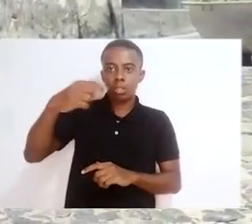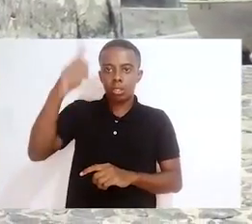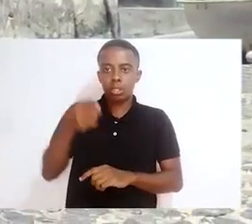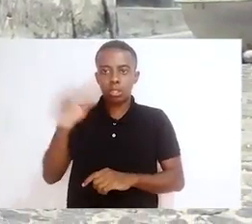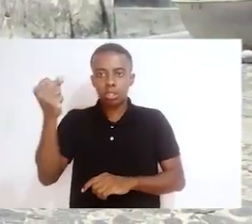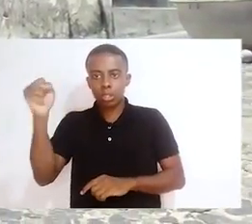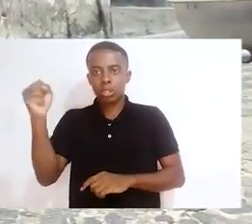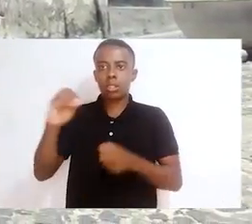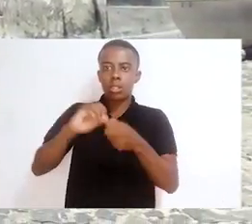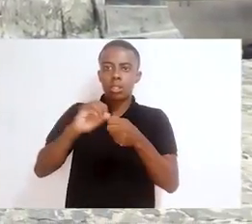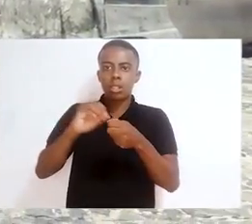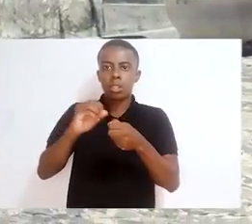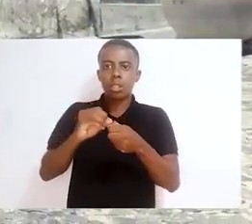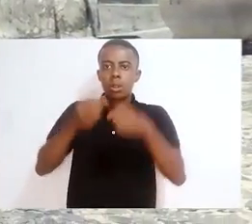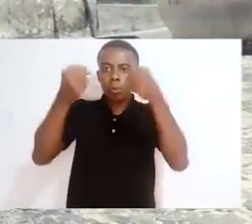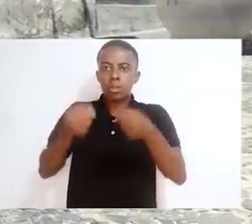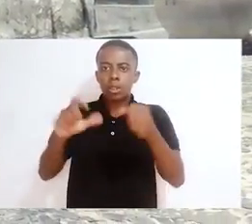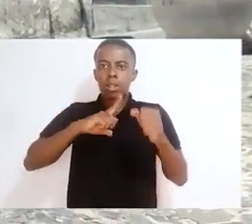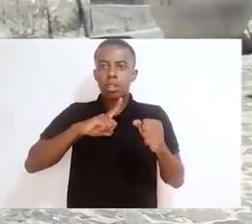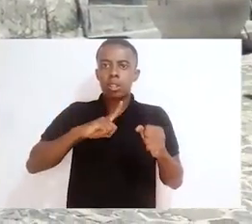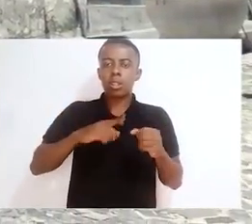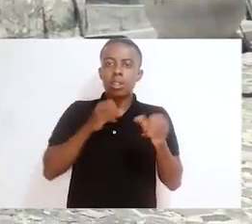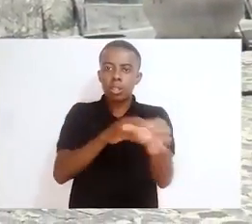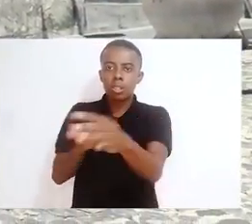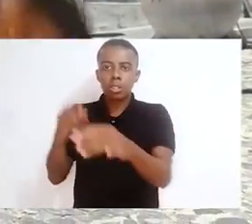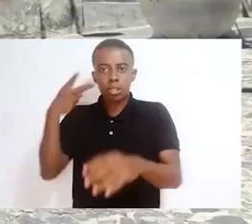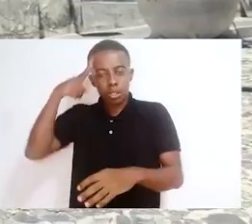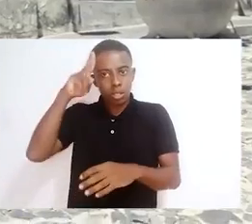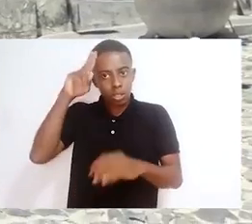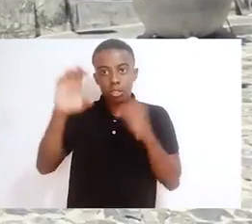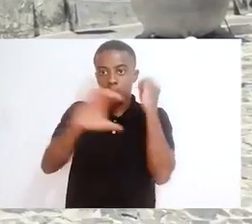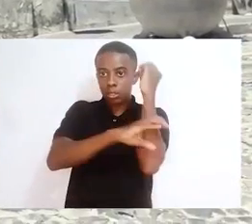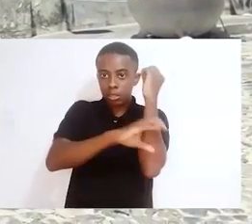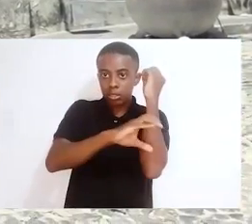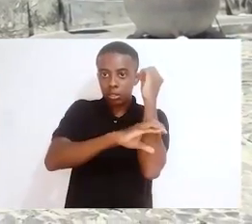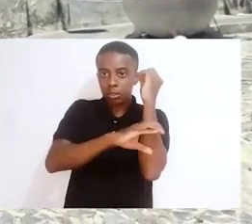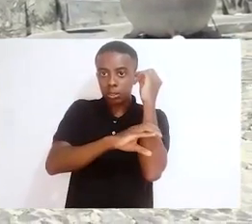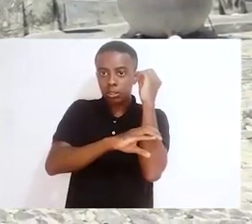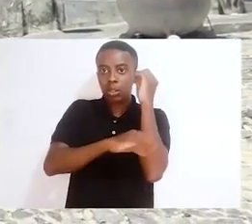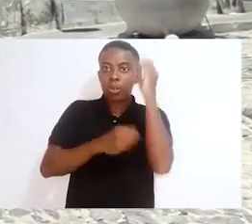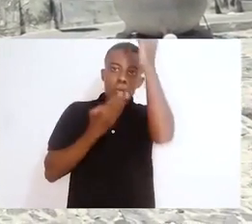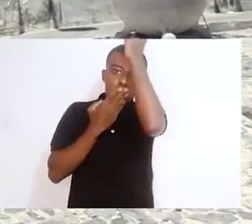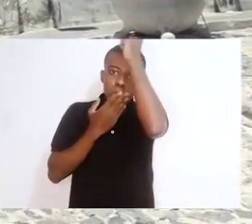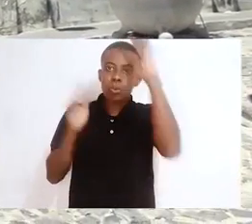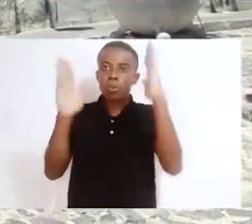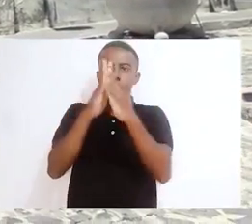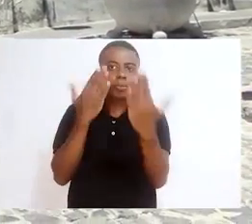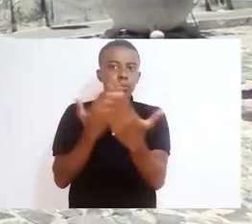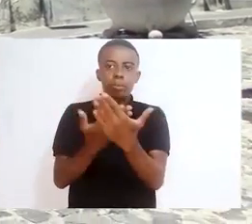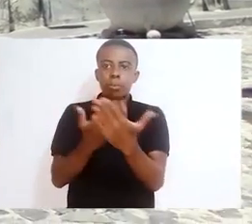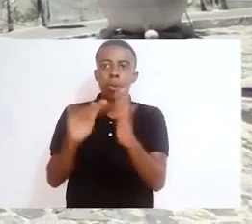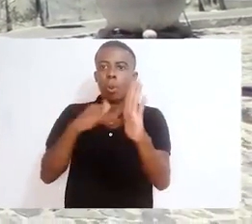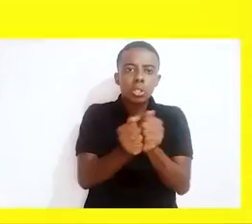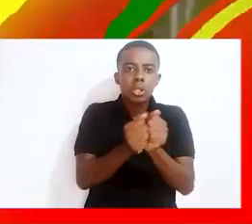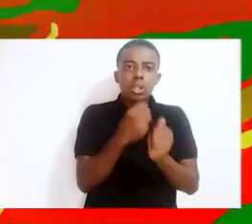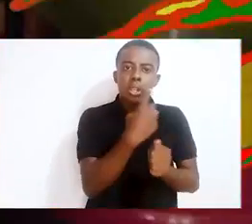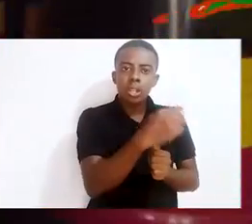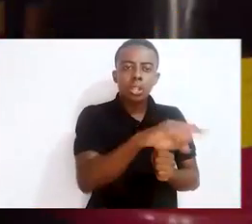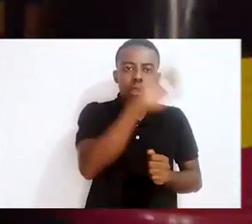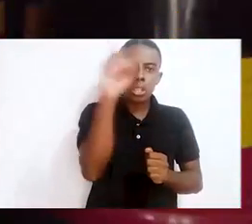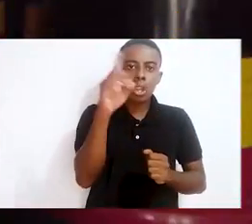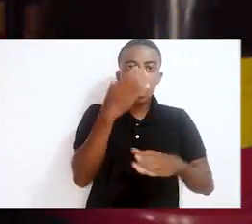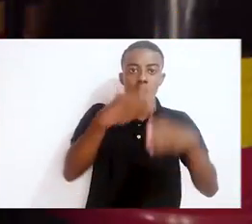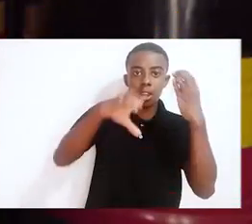11.645/08, que instituiu a obrigatoriedade do ensino da história e cultura afro-brasileira e indígena nas escolas públicas e privadas.